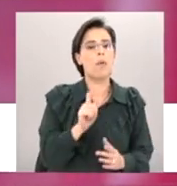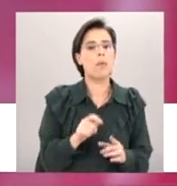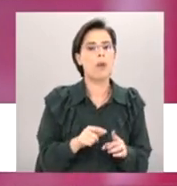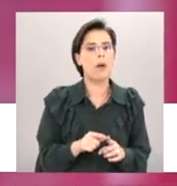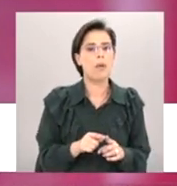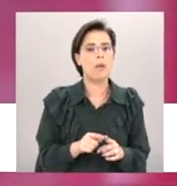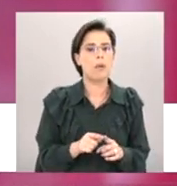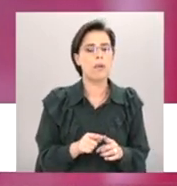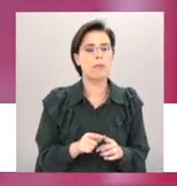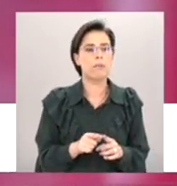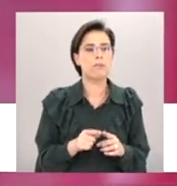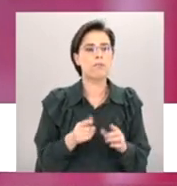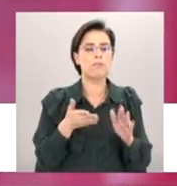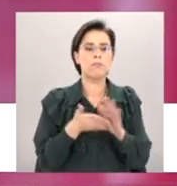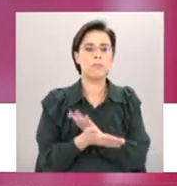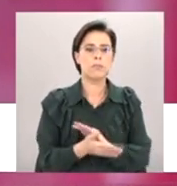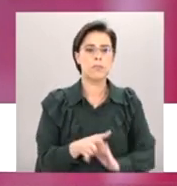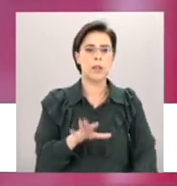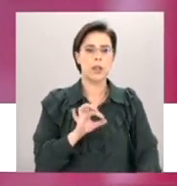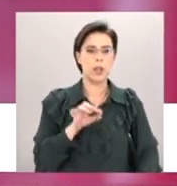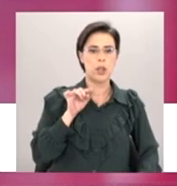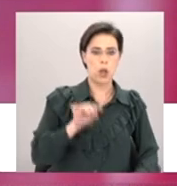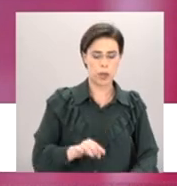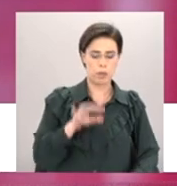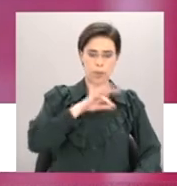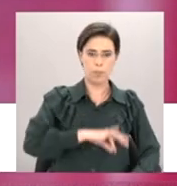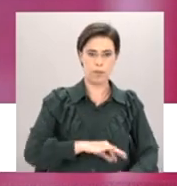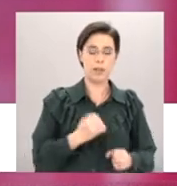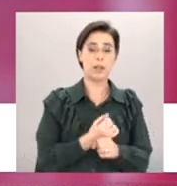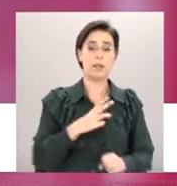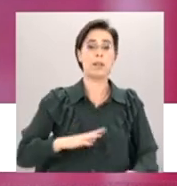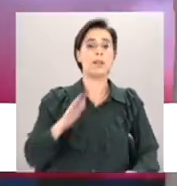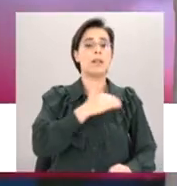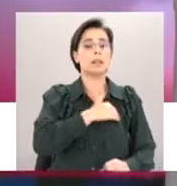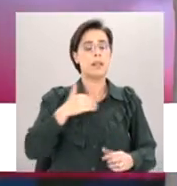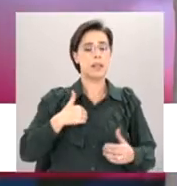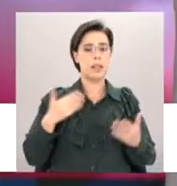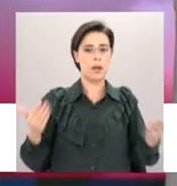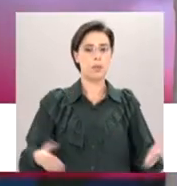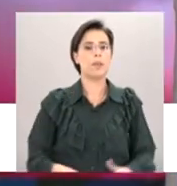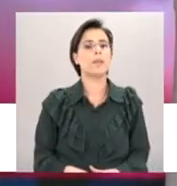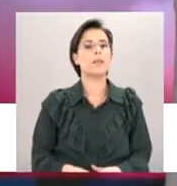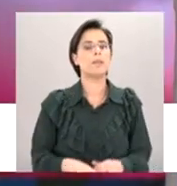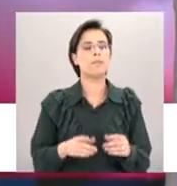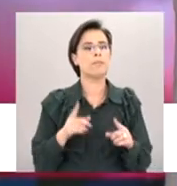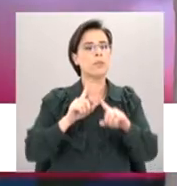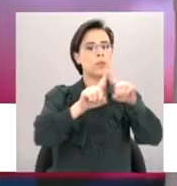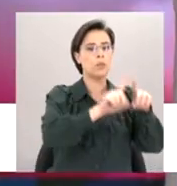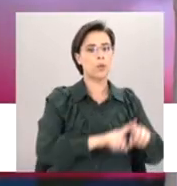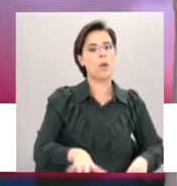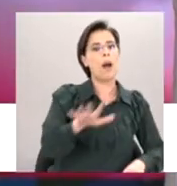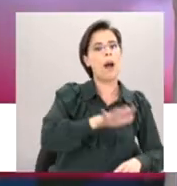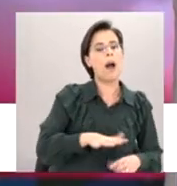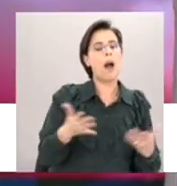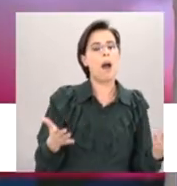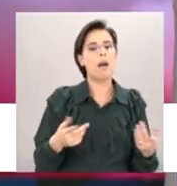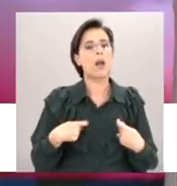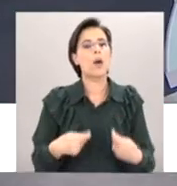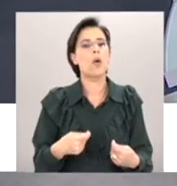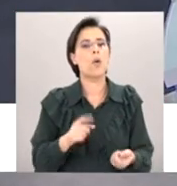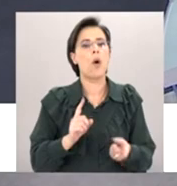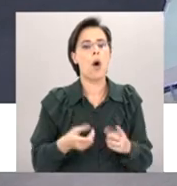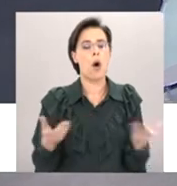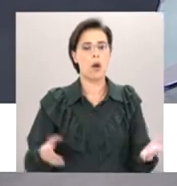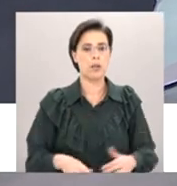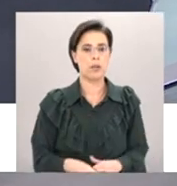é a entrada de 18 mil profissionais para o serviço Nacional de saúde em diversas áreas que cursos